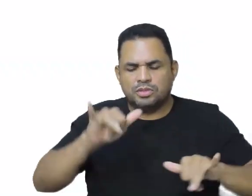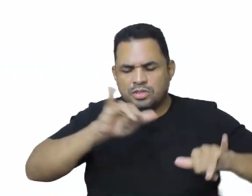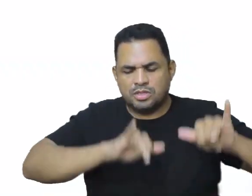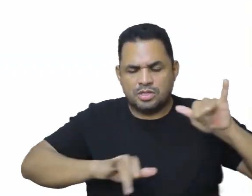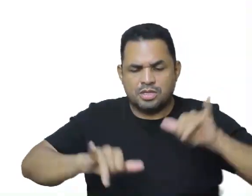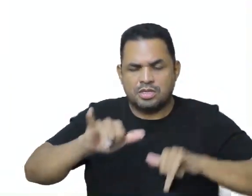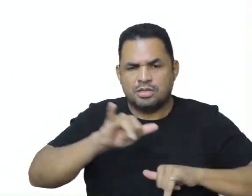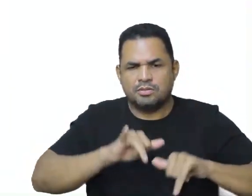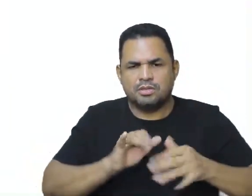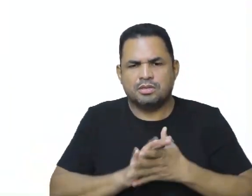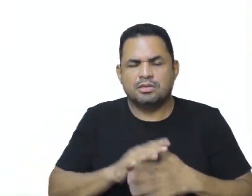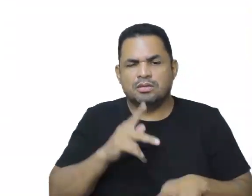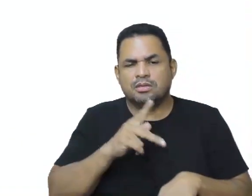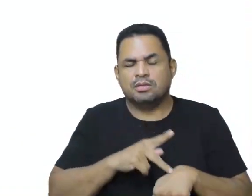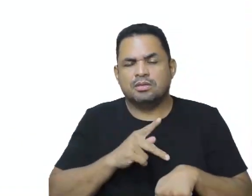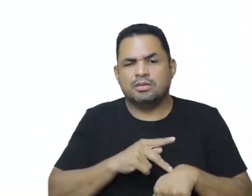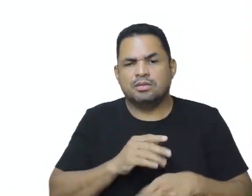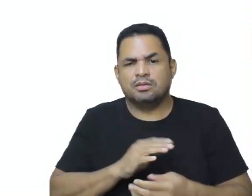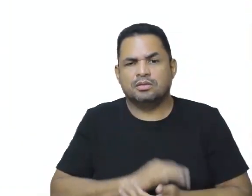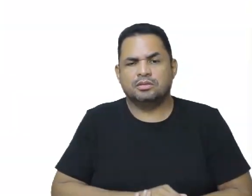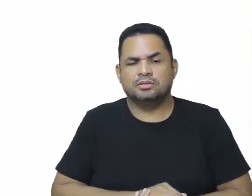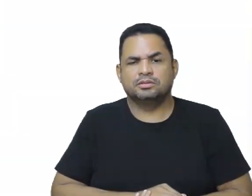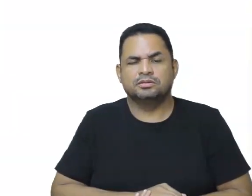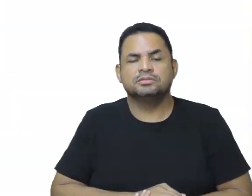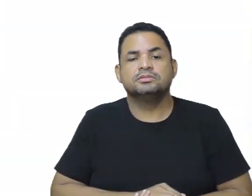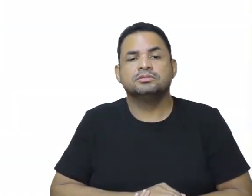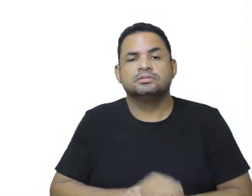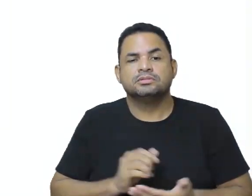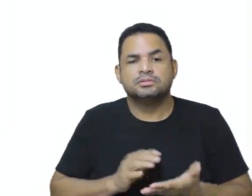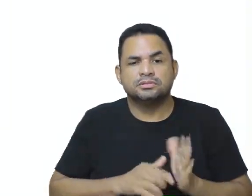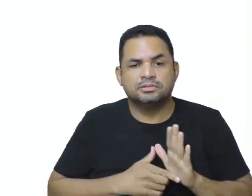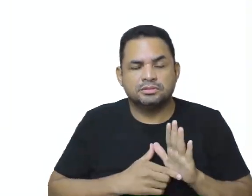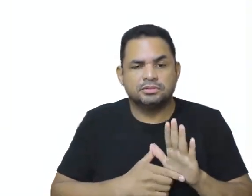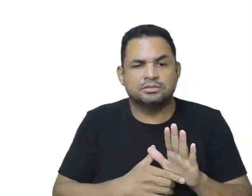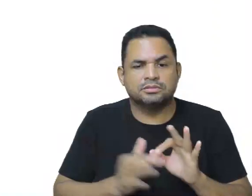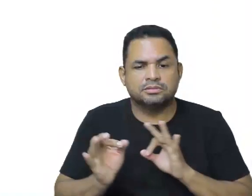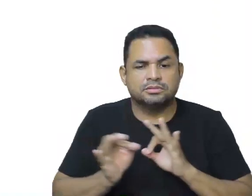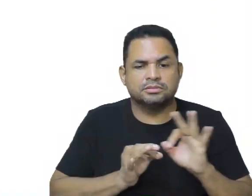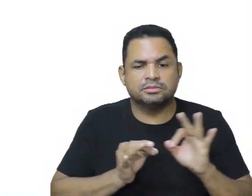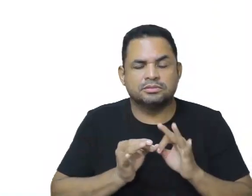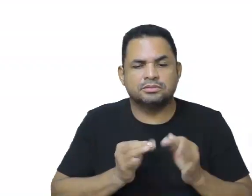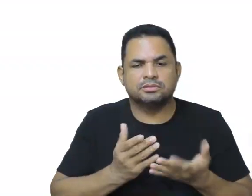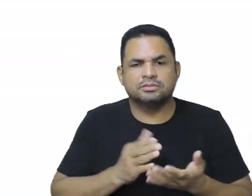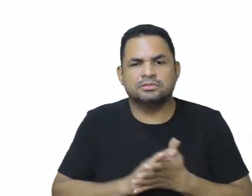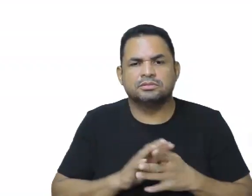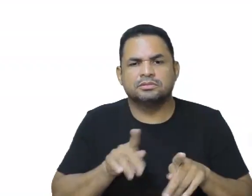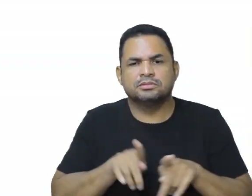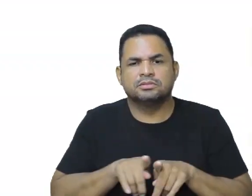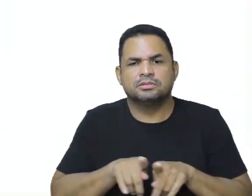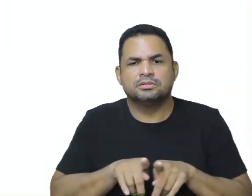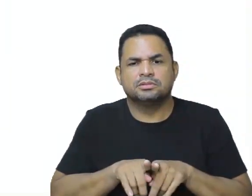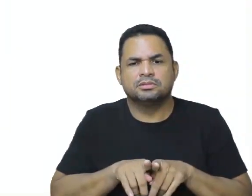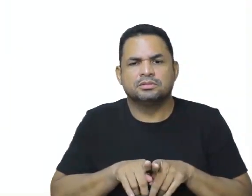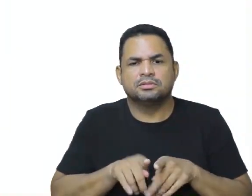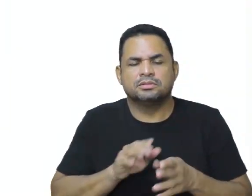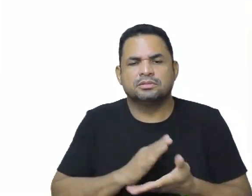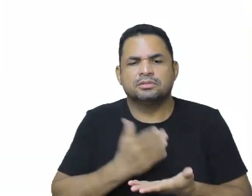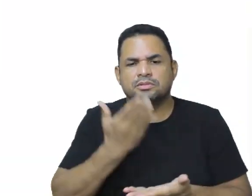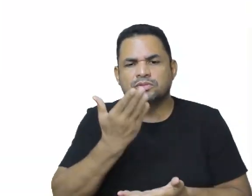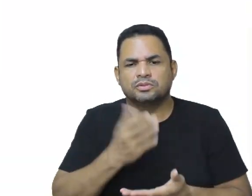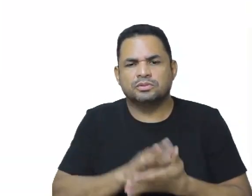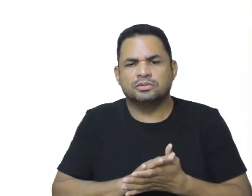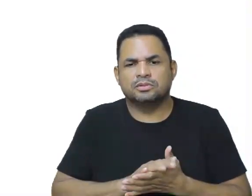É a primeira parte. Então, o intemperismo, ele contribui para a formação dos solos e também do relevo